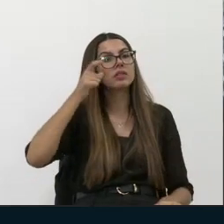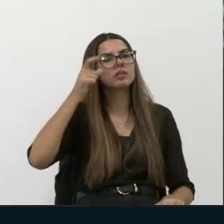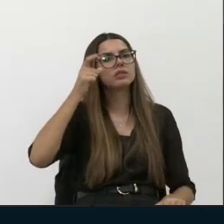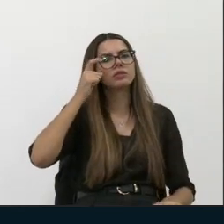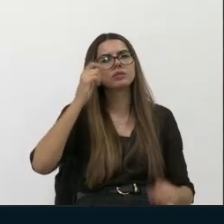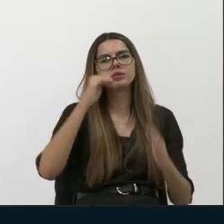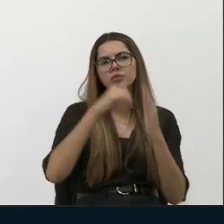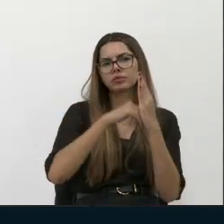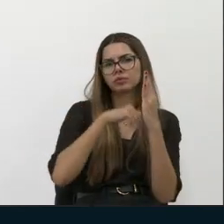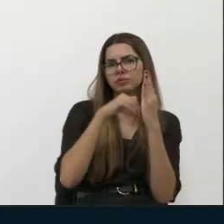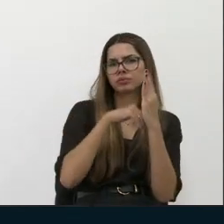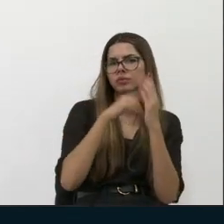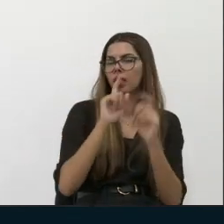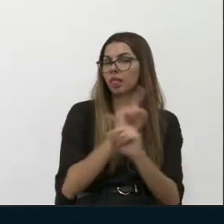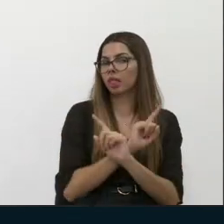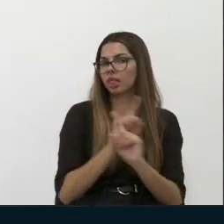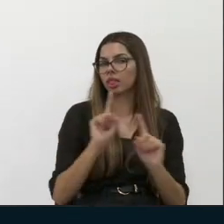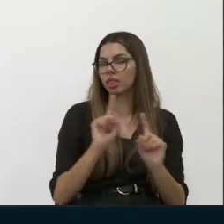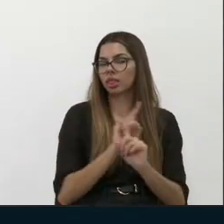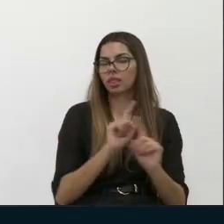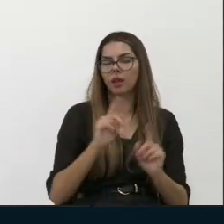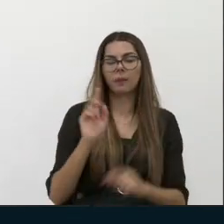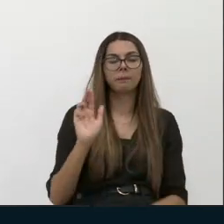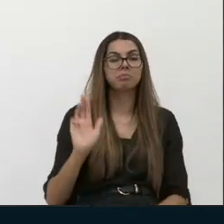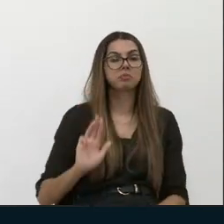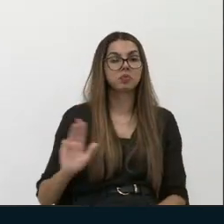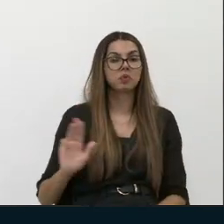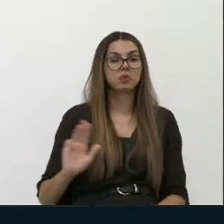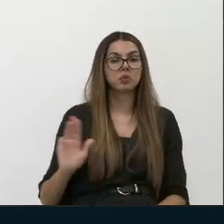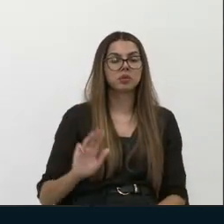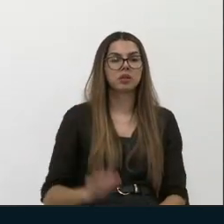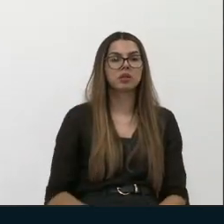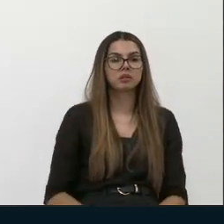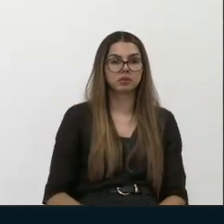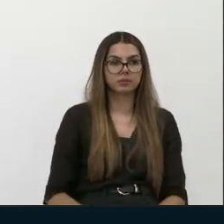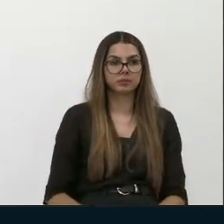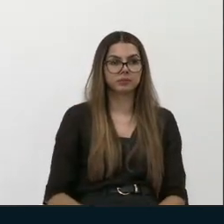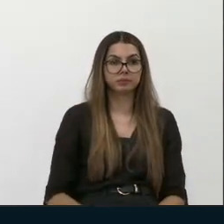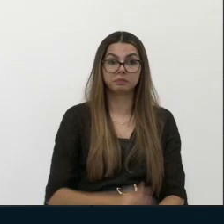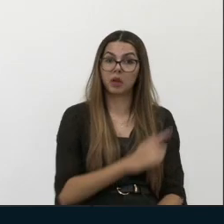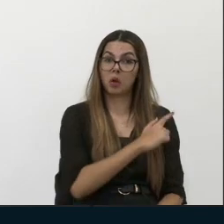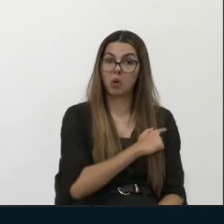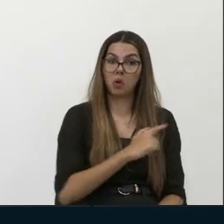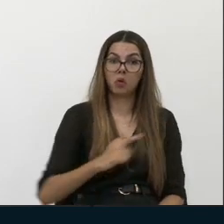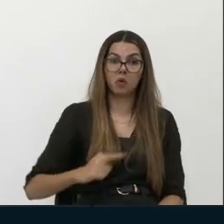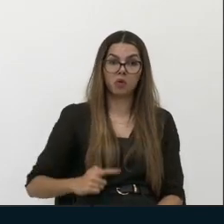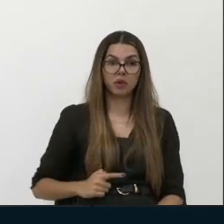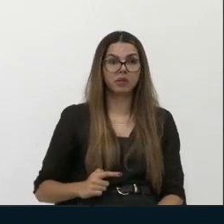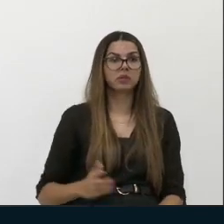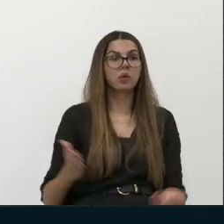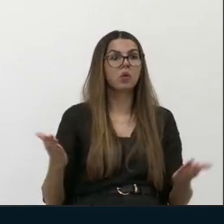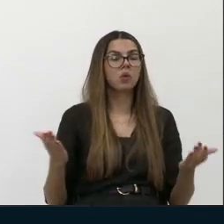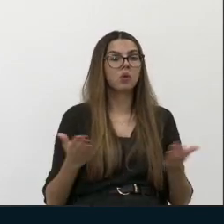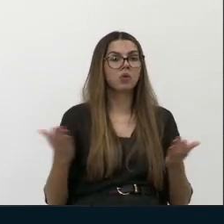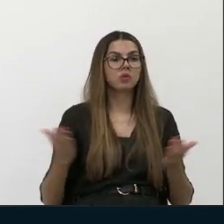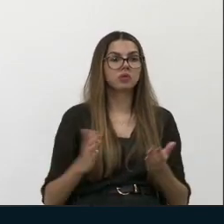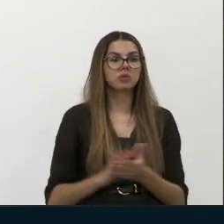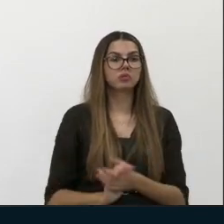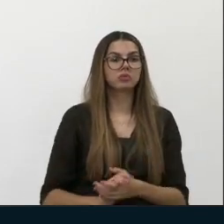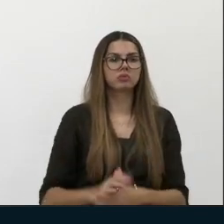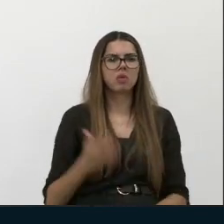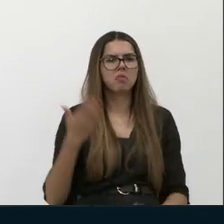esconde o presidente Lula. É, ao contrário, aqui que vieram o governador da. Hoje o governador Tarcísio veio, eu não